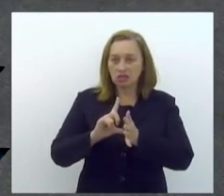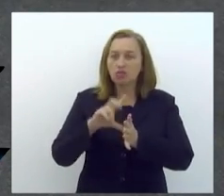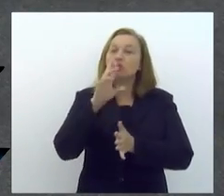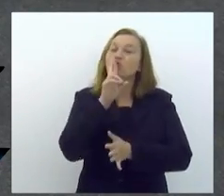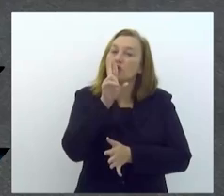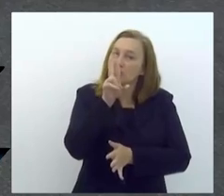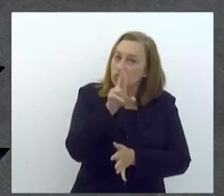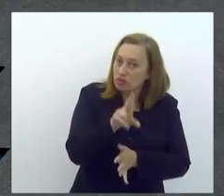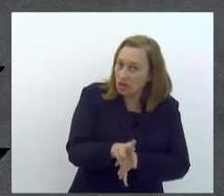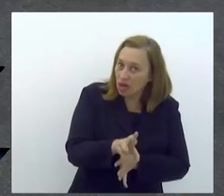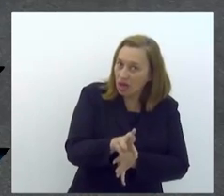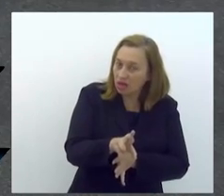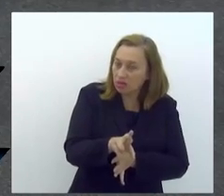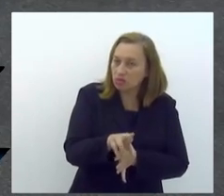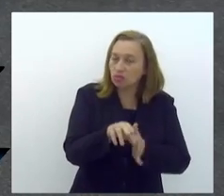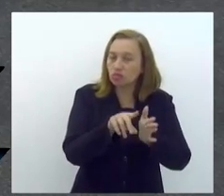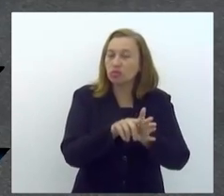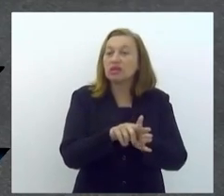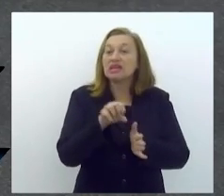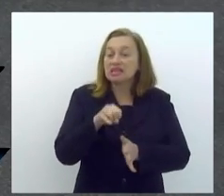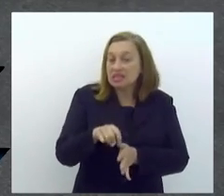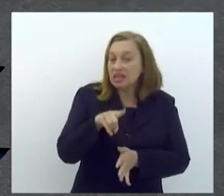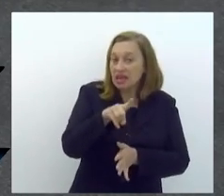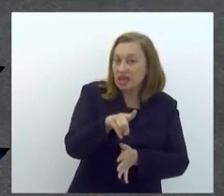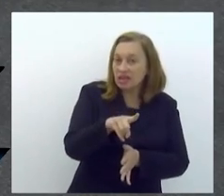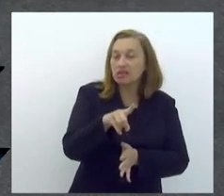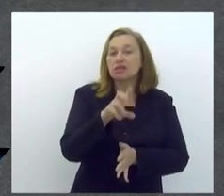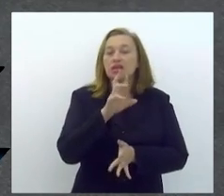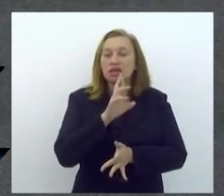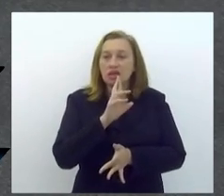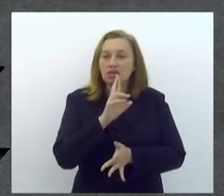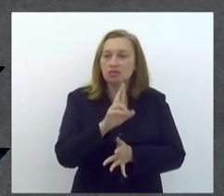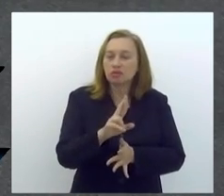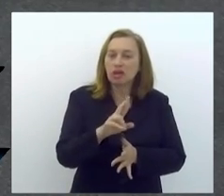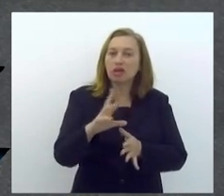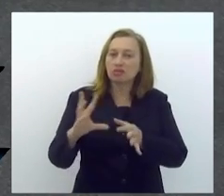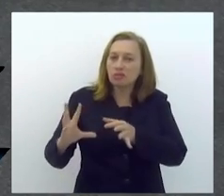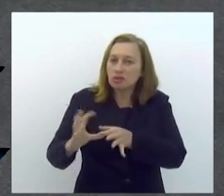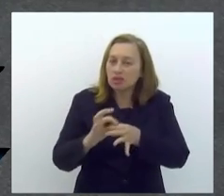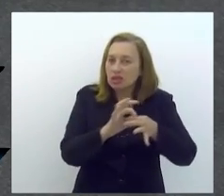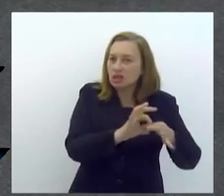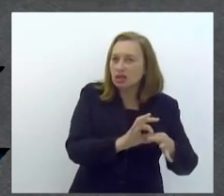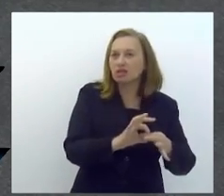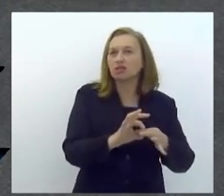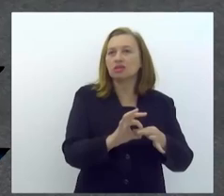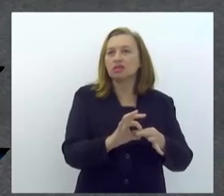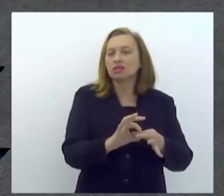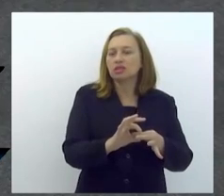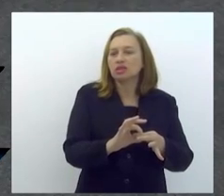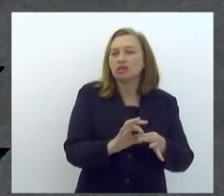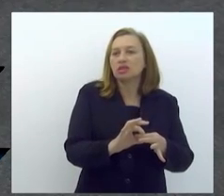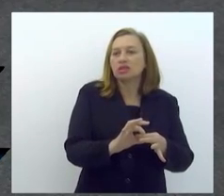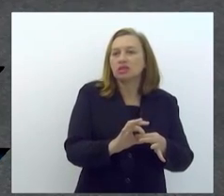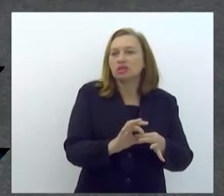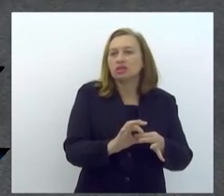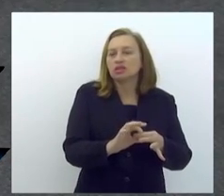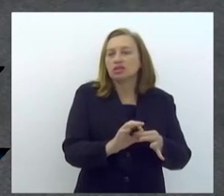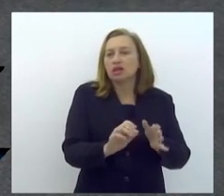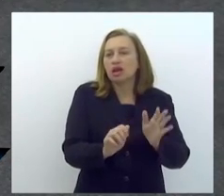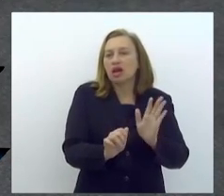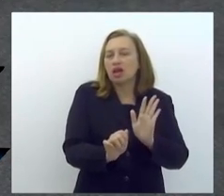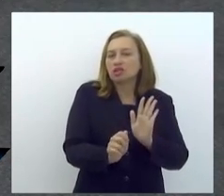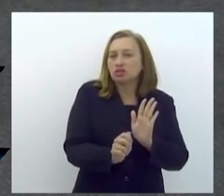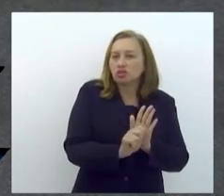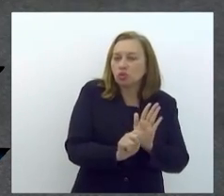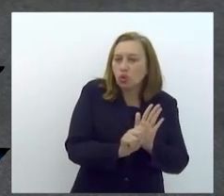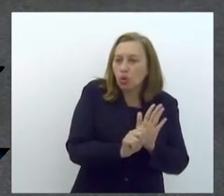prematuro e que se esse diagnóstico aliado a drogas mais seletivas